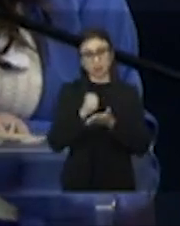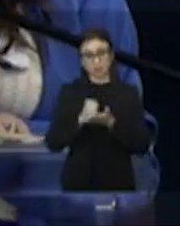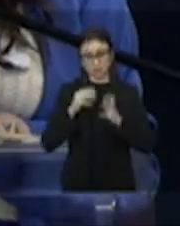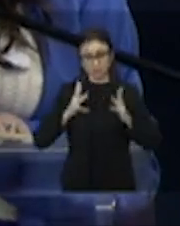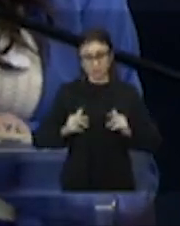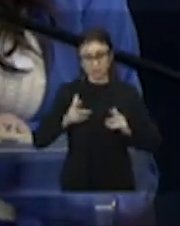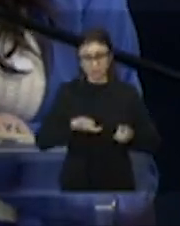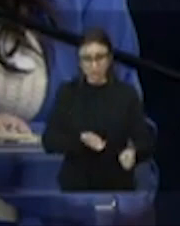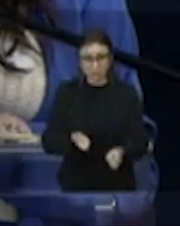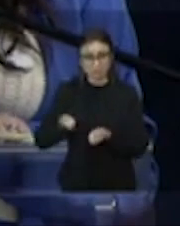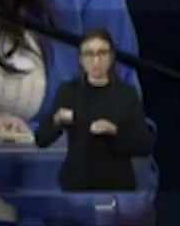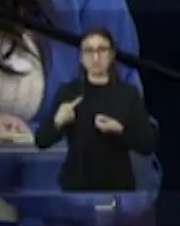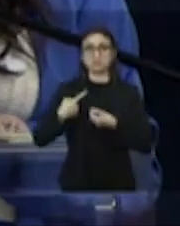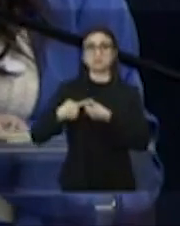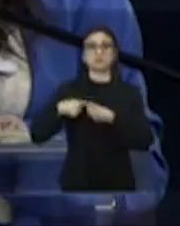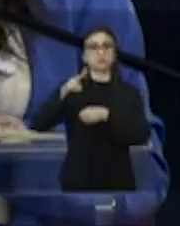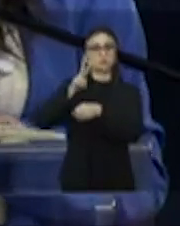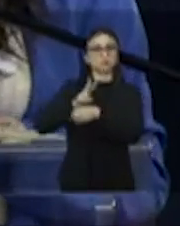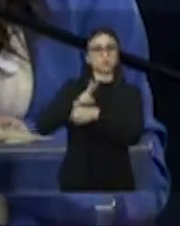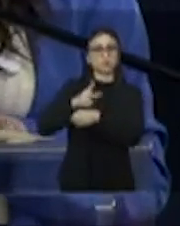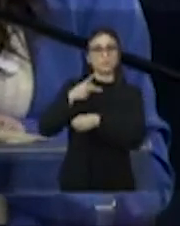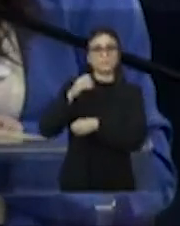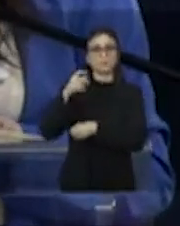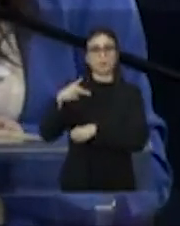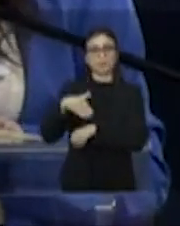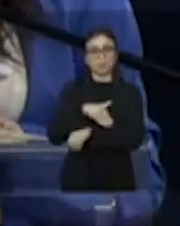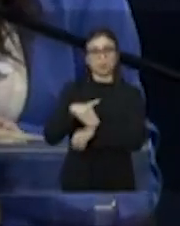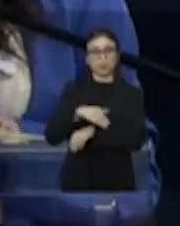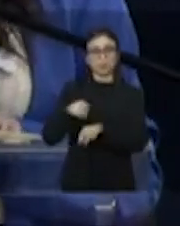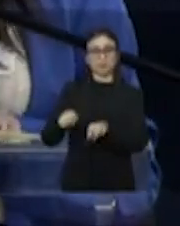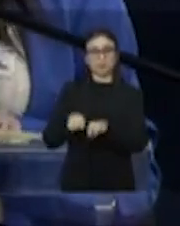limpeza urbana que protejam a pobre rua e também na regulação dos